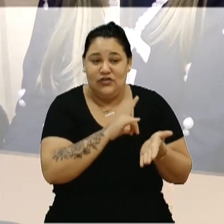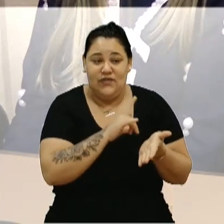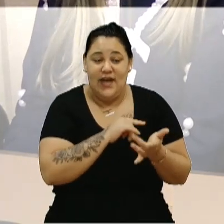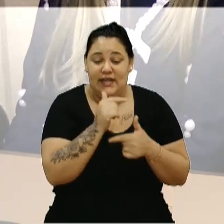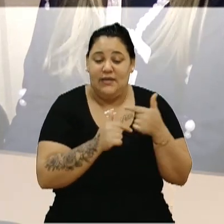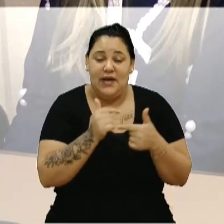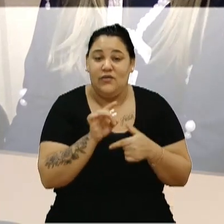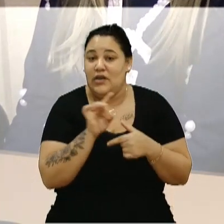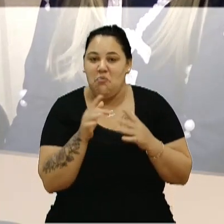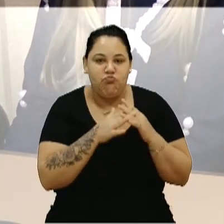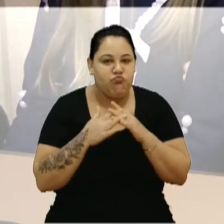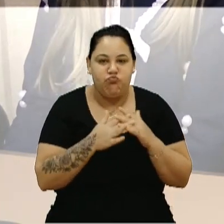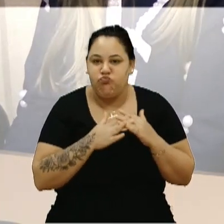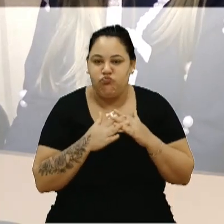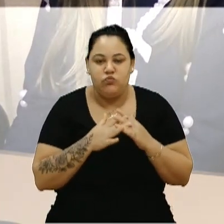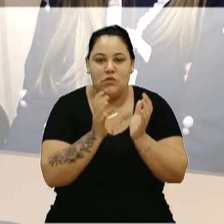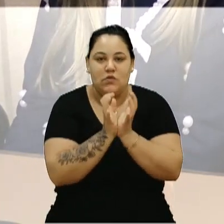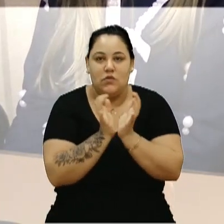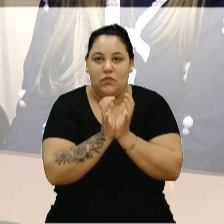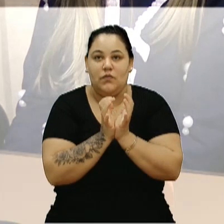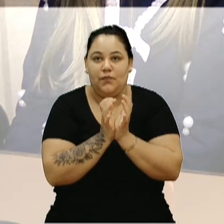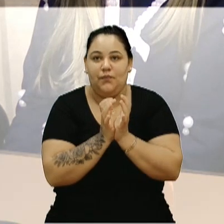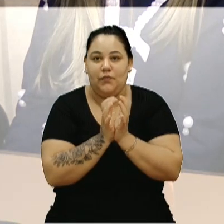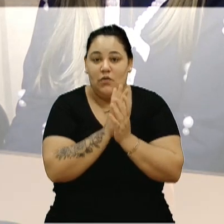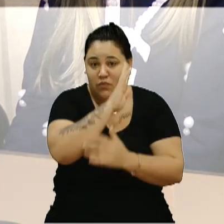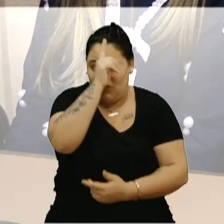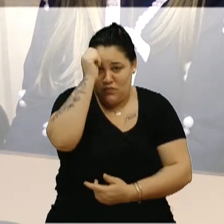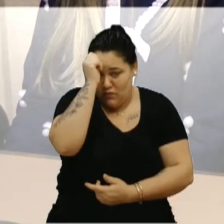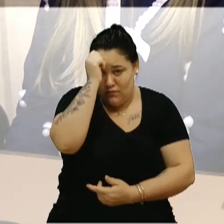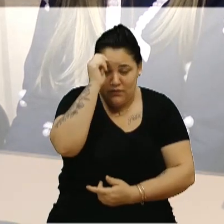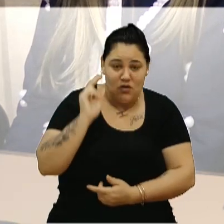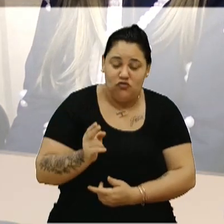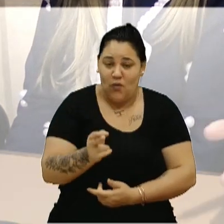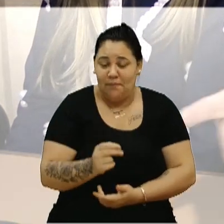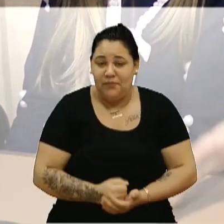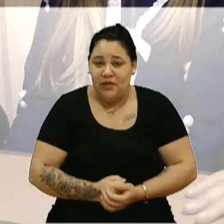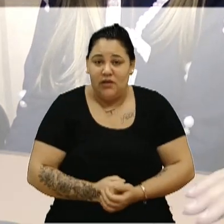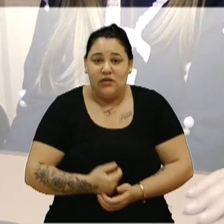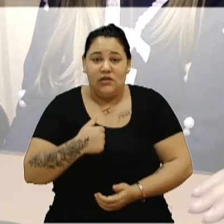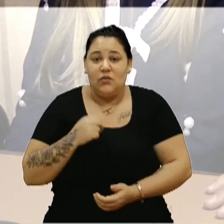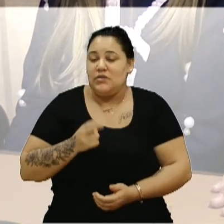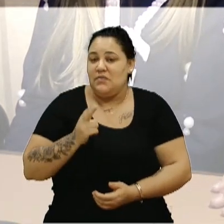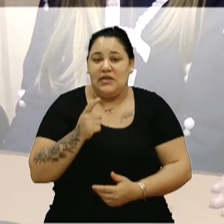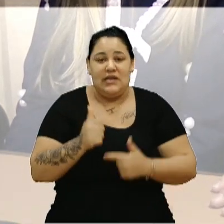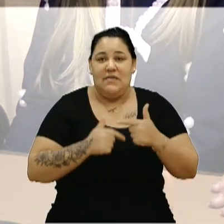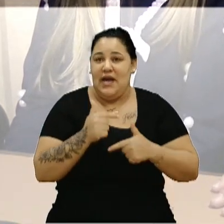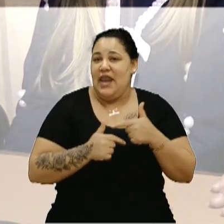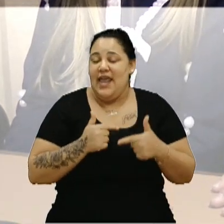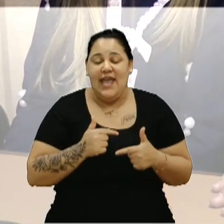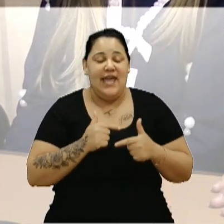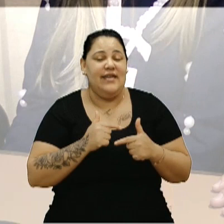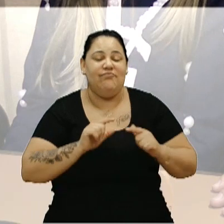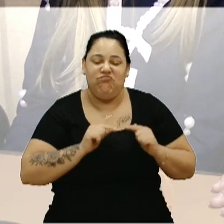não atrapalhando a equipe, o município vai de vento em polpa. Né? Então, eu sempre trabalhei com essa máxima de motivar